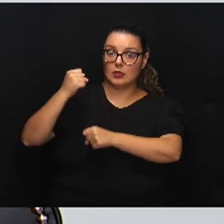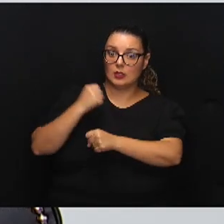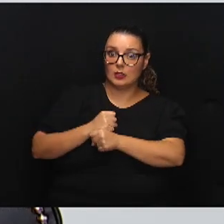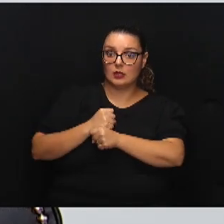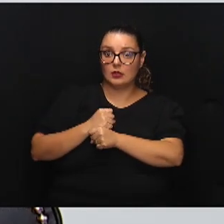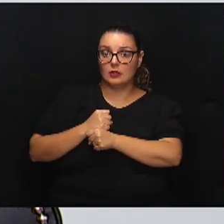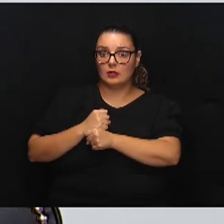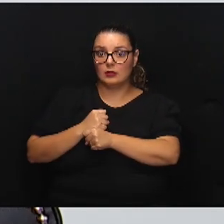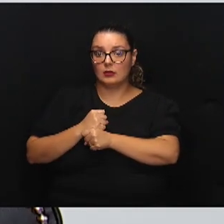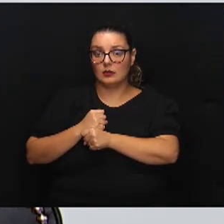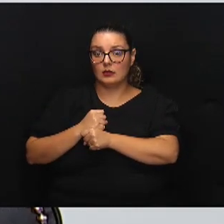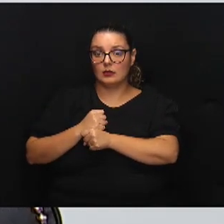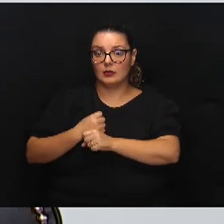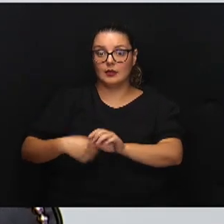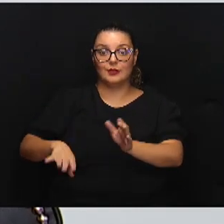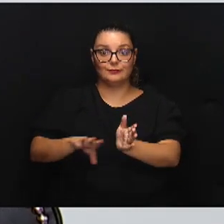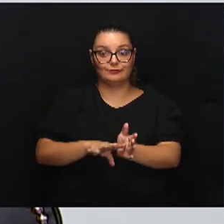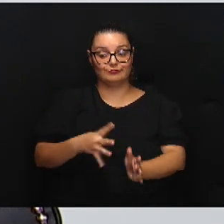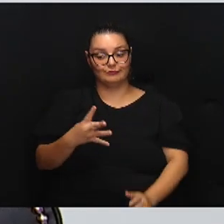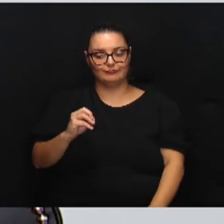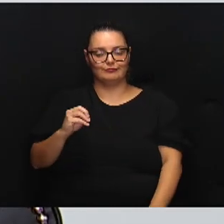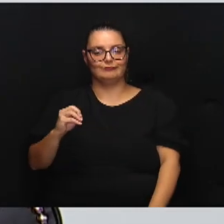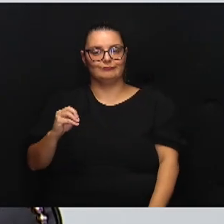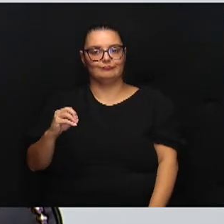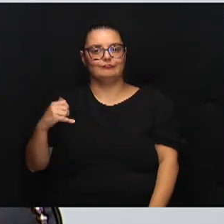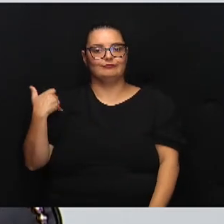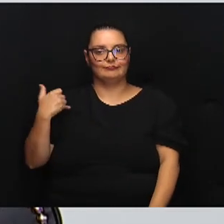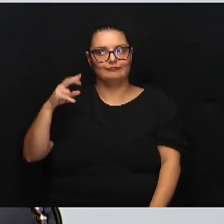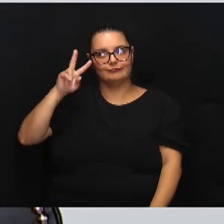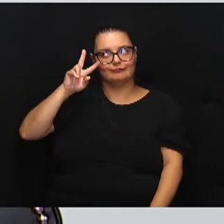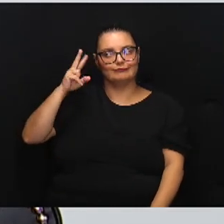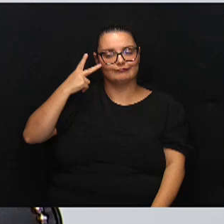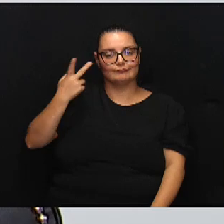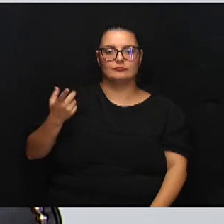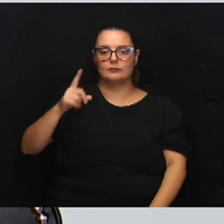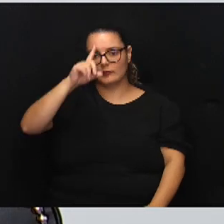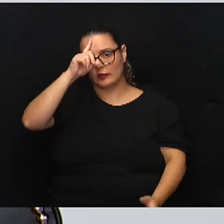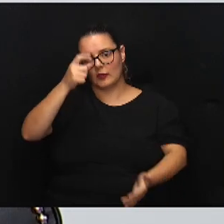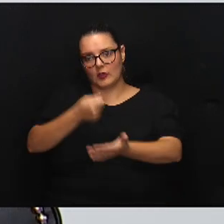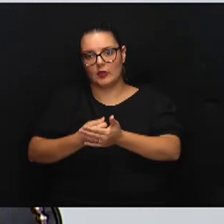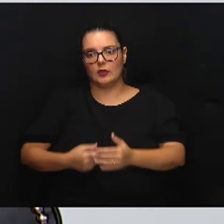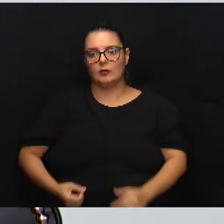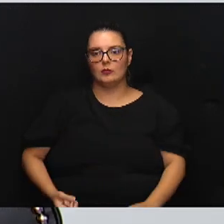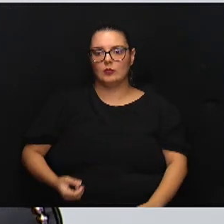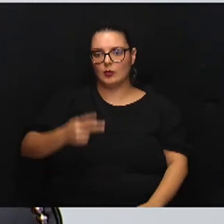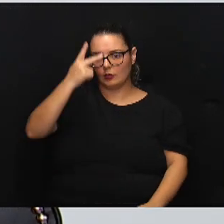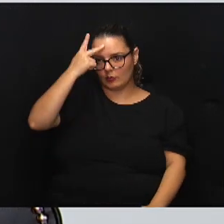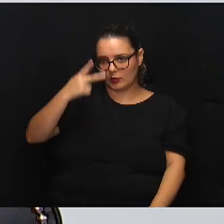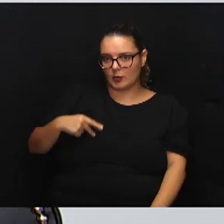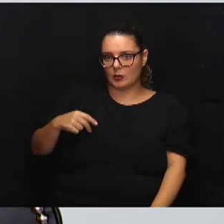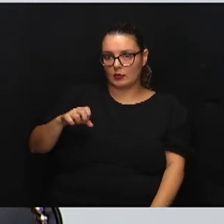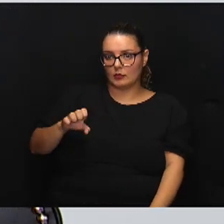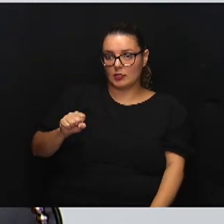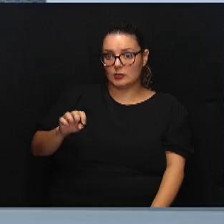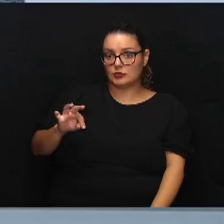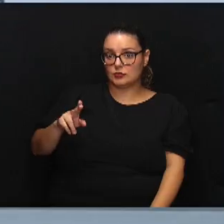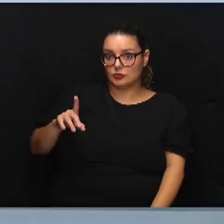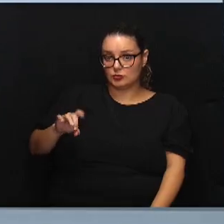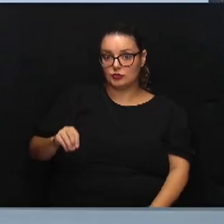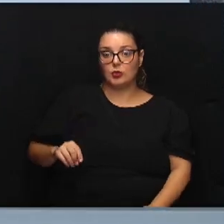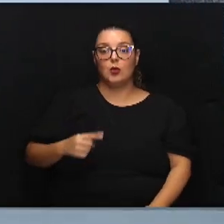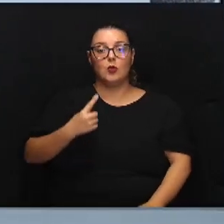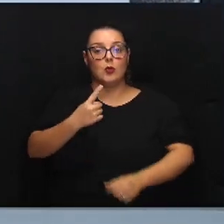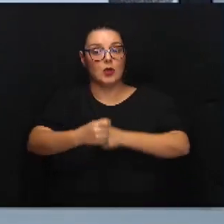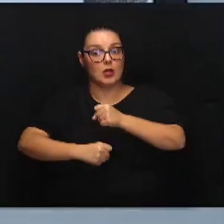eu falo que chegou aos 40, a cabeça deu uma mudada e eu decidi abrir meu próprio estúdio. Passei um ano